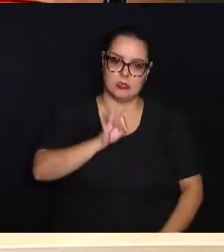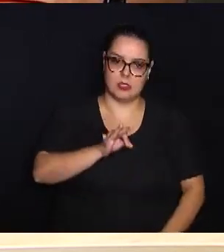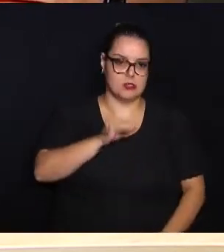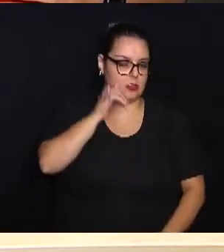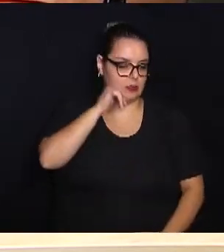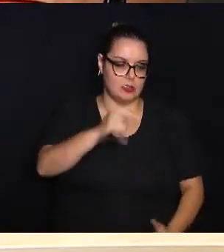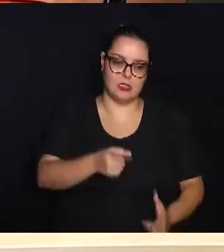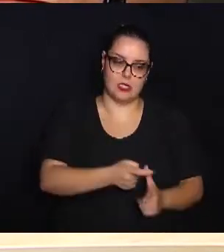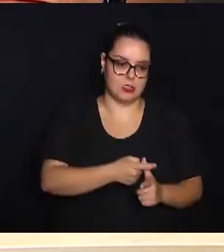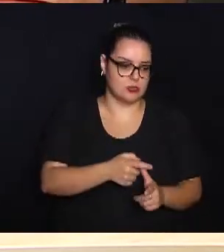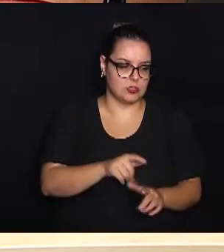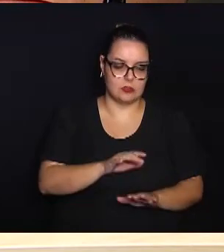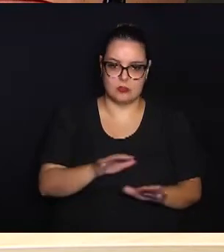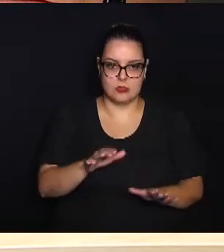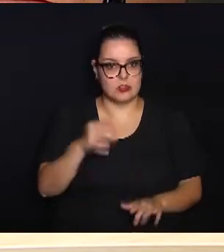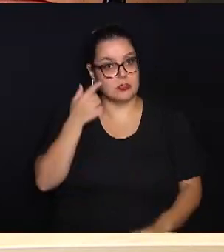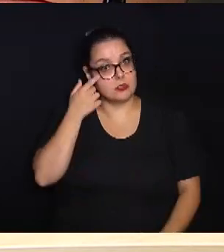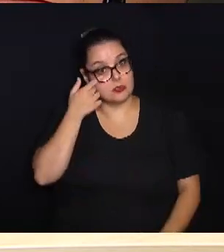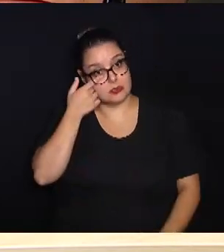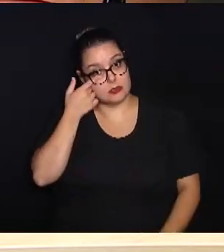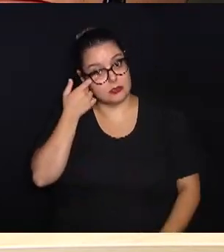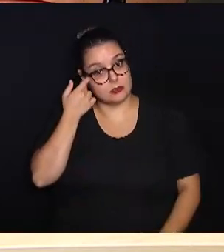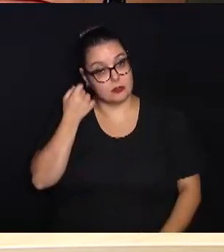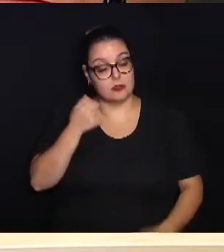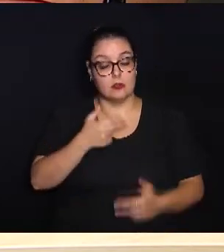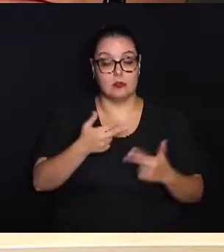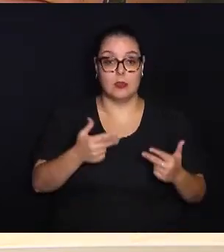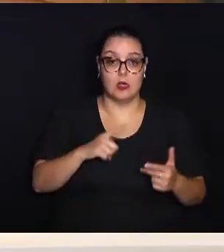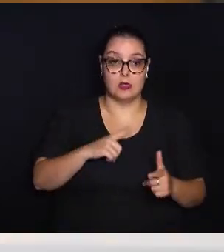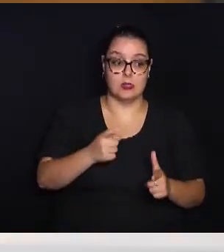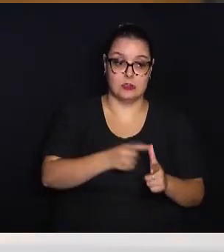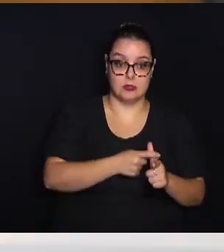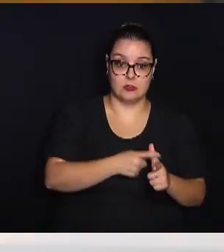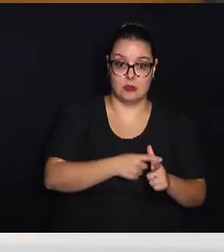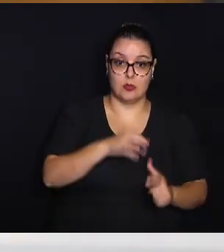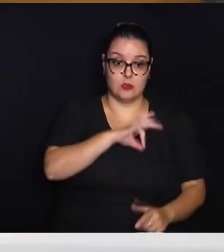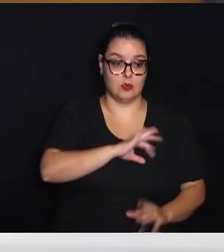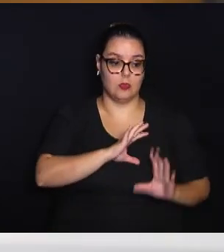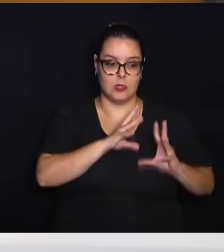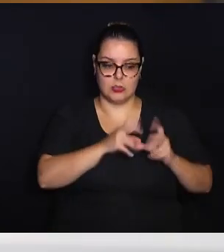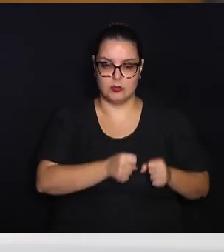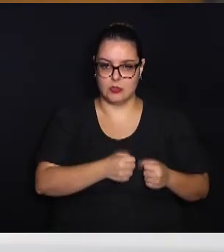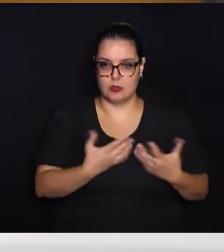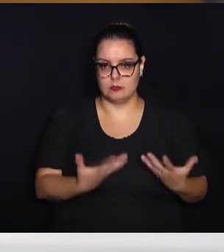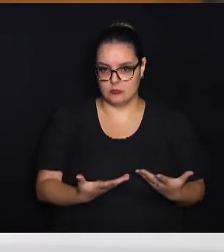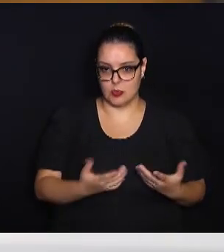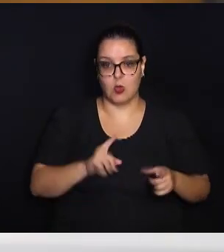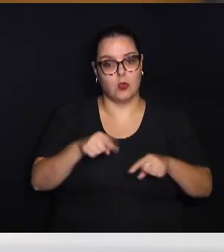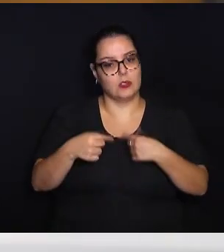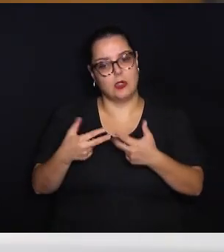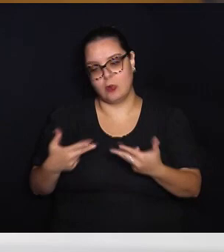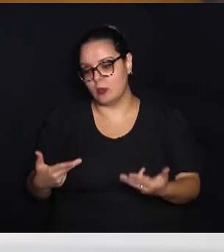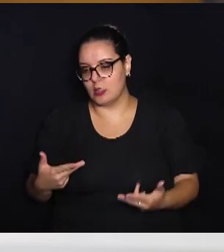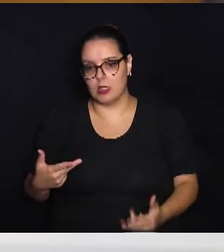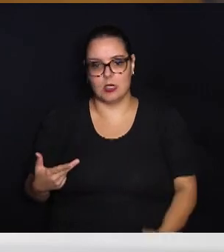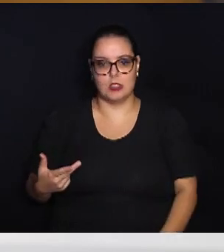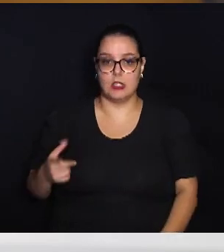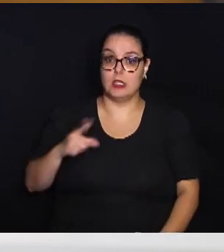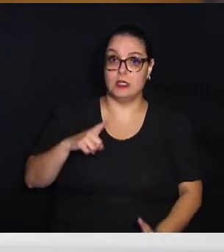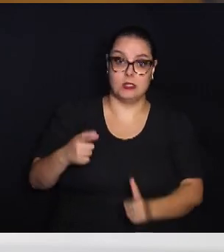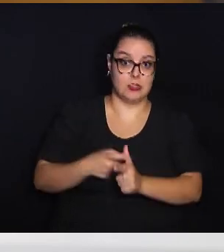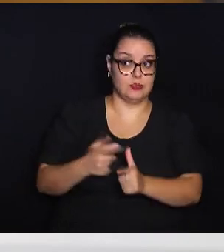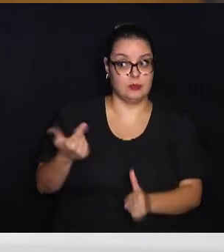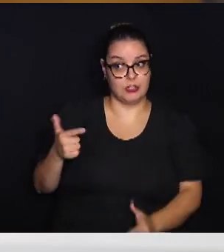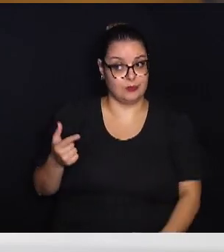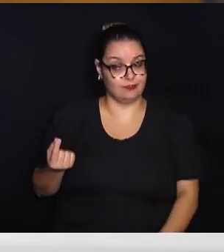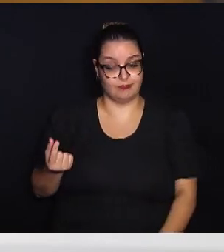dívida porque uma coisa é você ter dívida com um salário cheio, um rendimento cheio. Outra coisa E